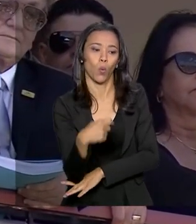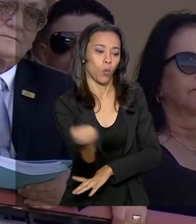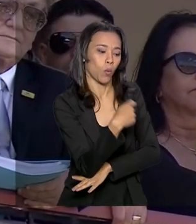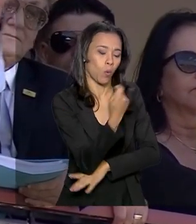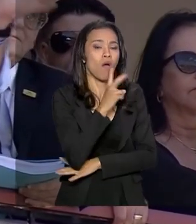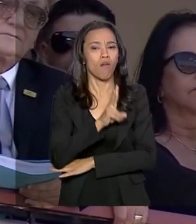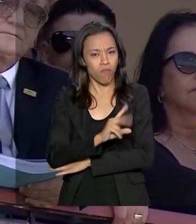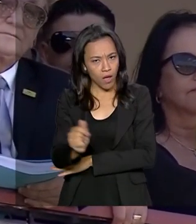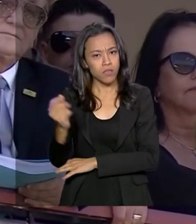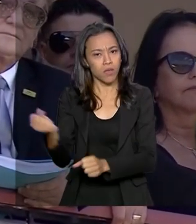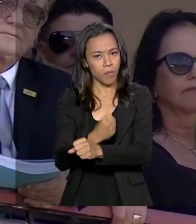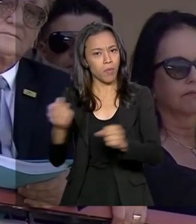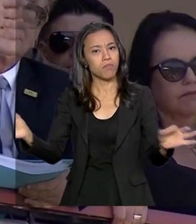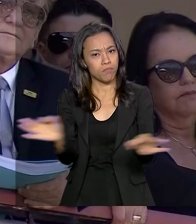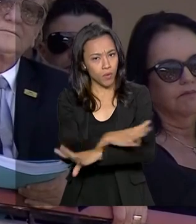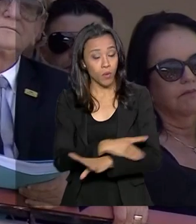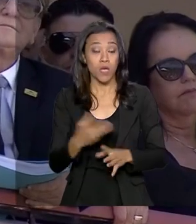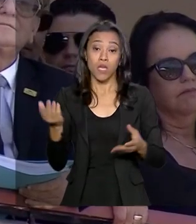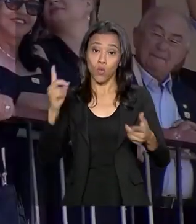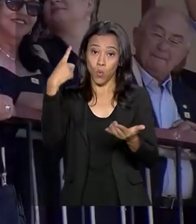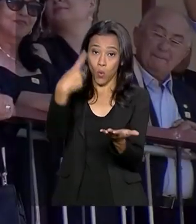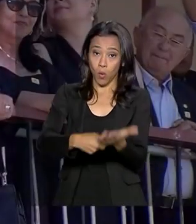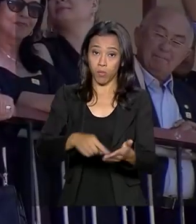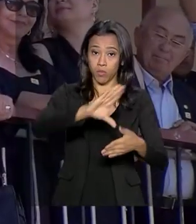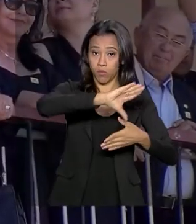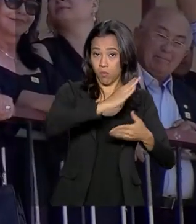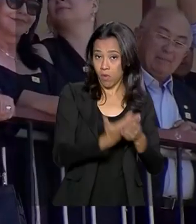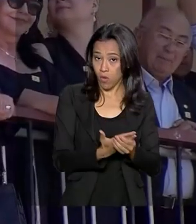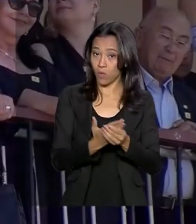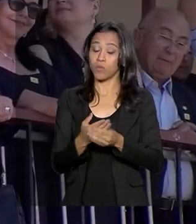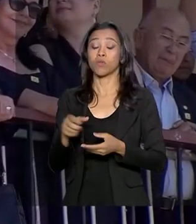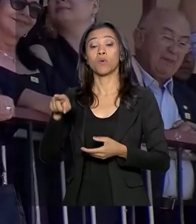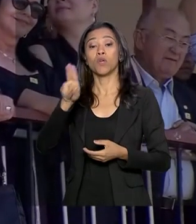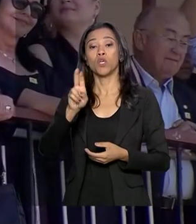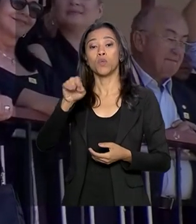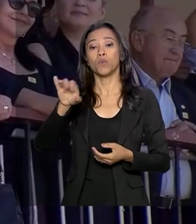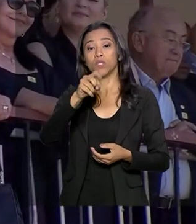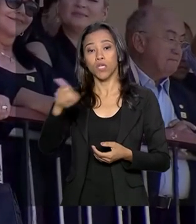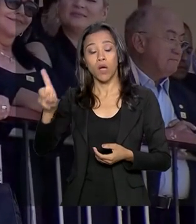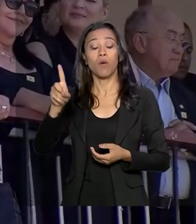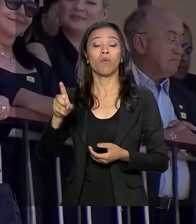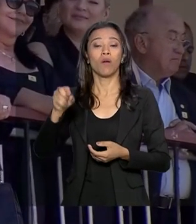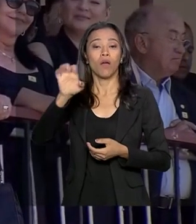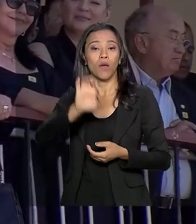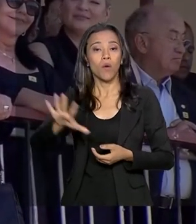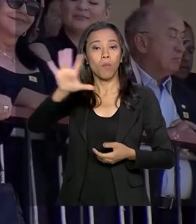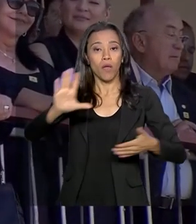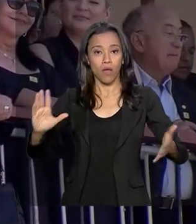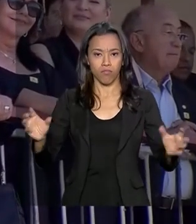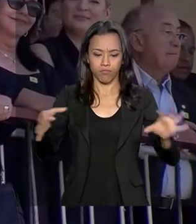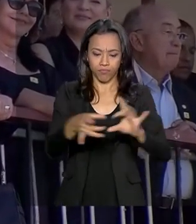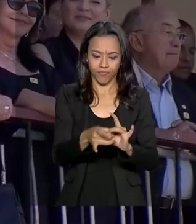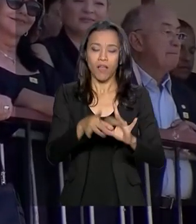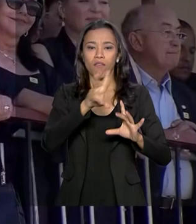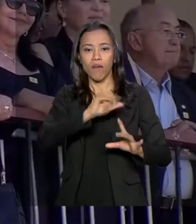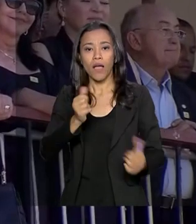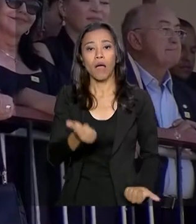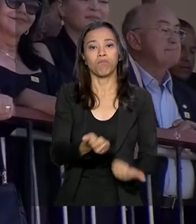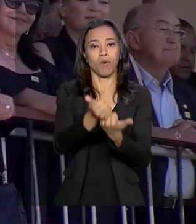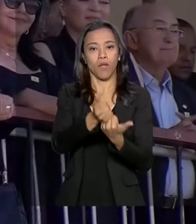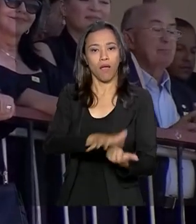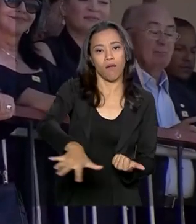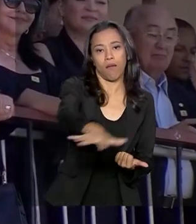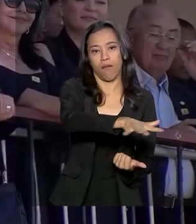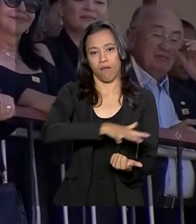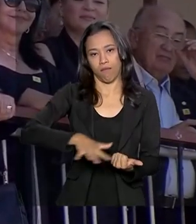o acordo entre o Mercosul e a União Europeia, assinado recentemente, vai ajudar a alavancar a produção na região. Lá